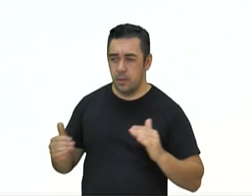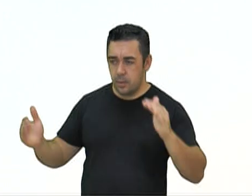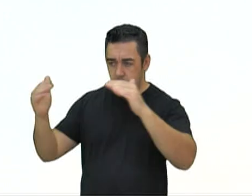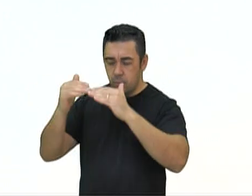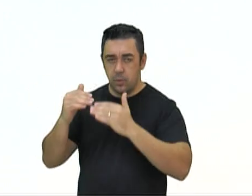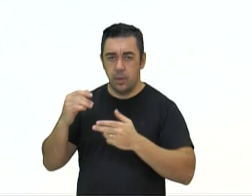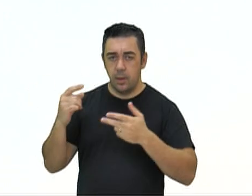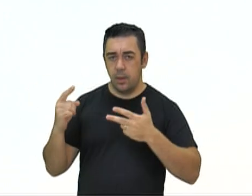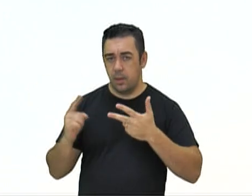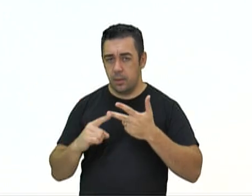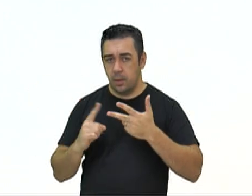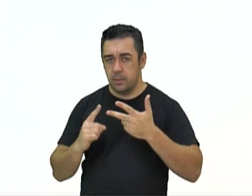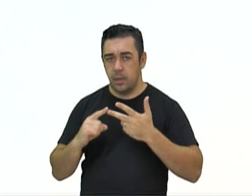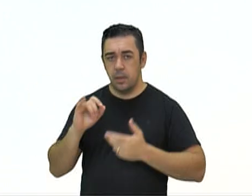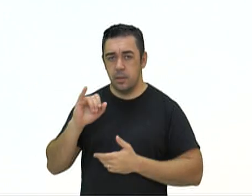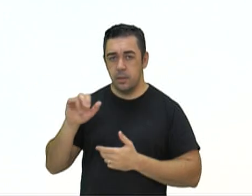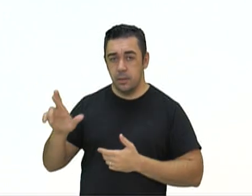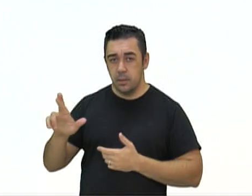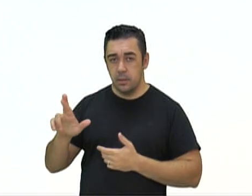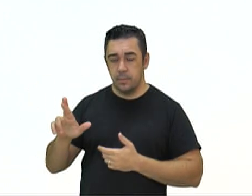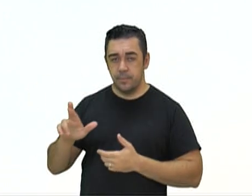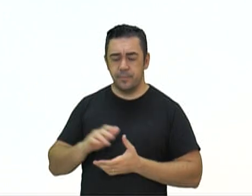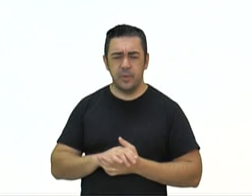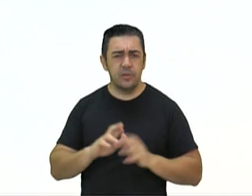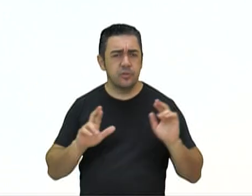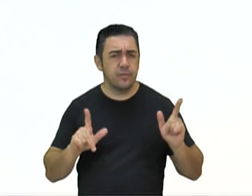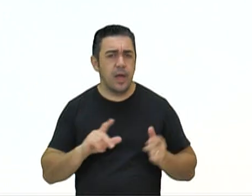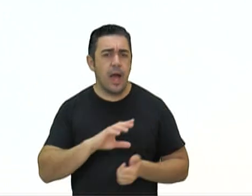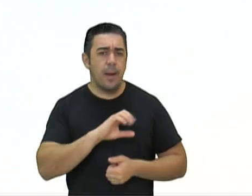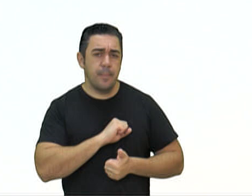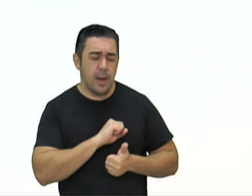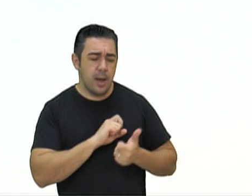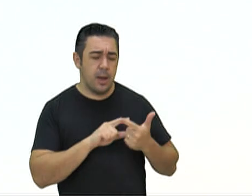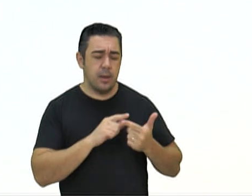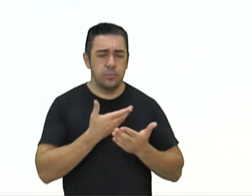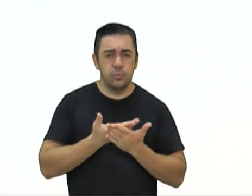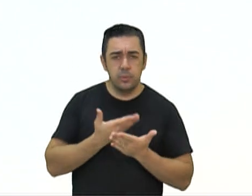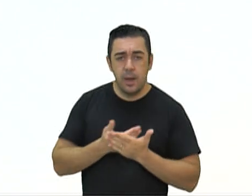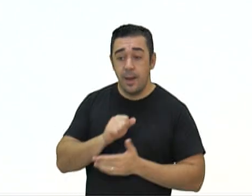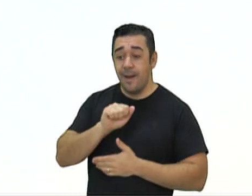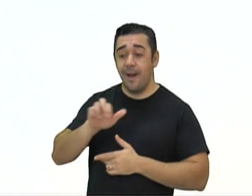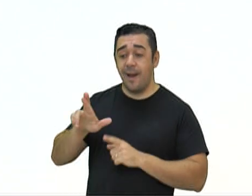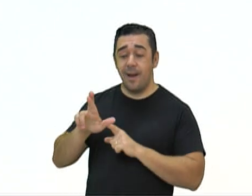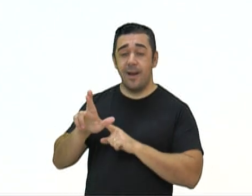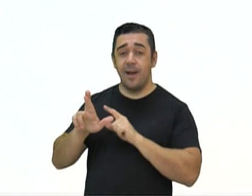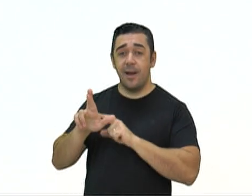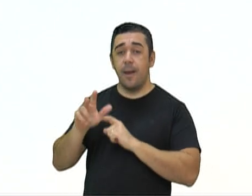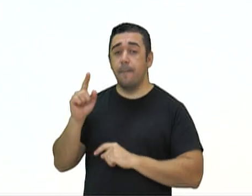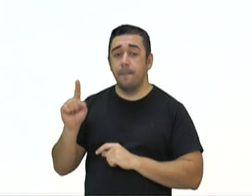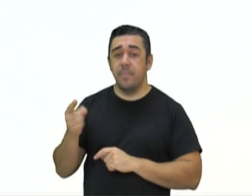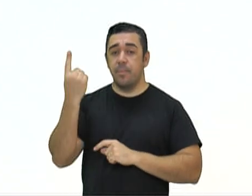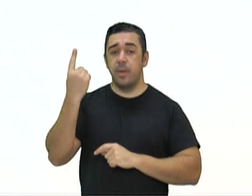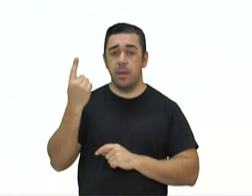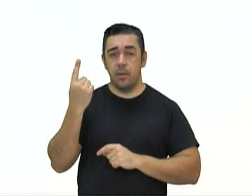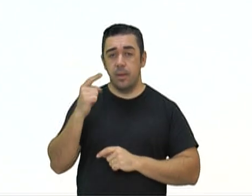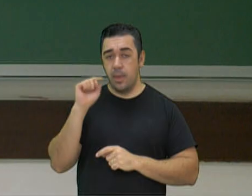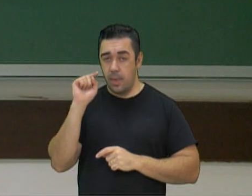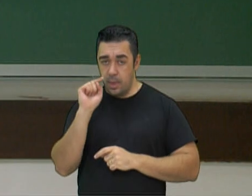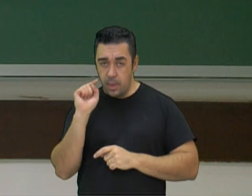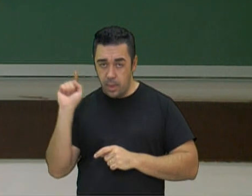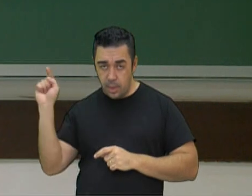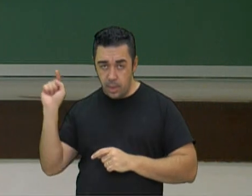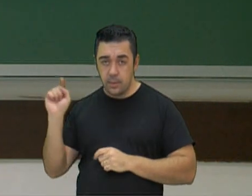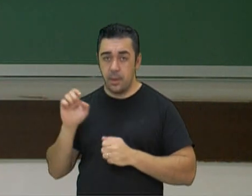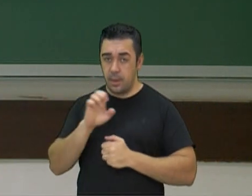ir, terceira conjugação. Né? Se fosse amar, estudar, beijar, terminaria em ar, primeira conjugação. Certo?